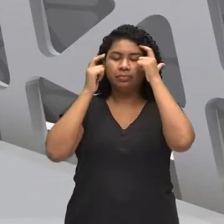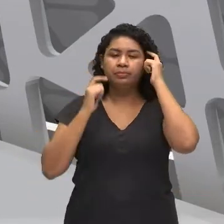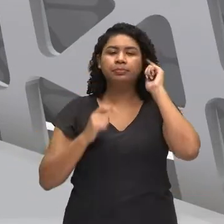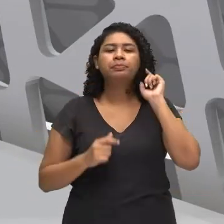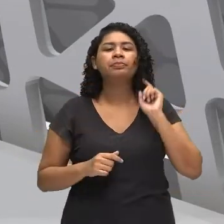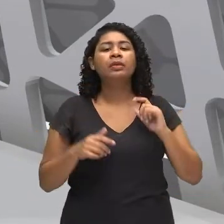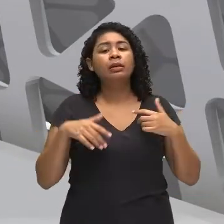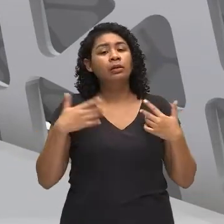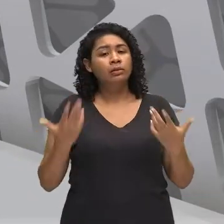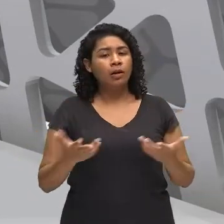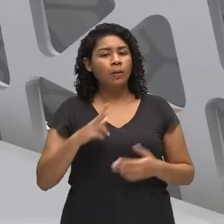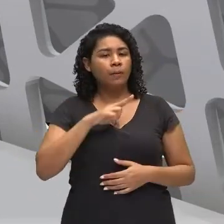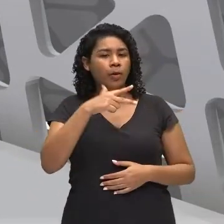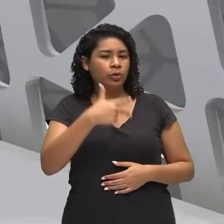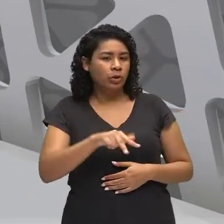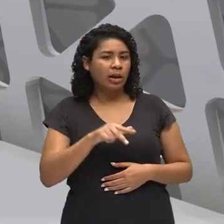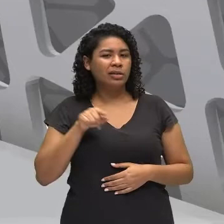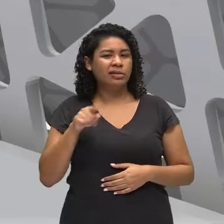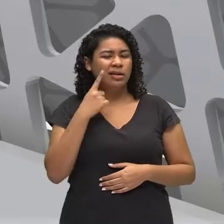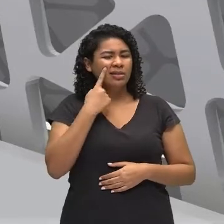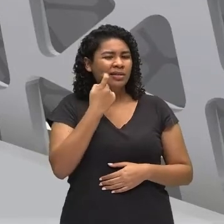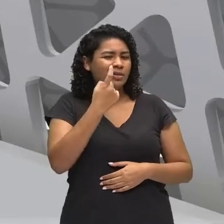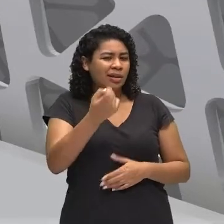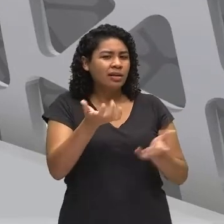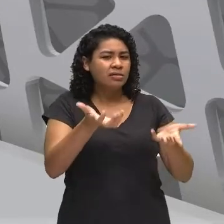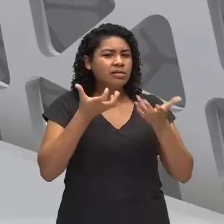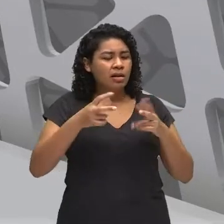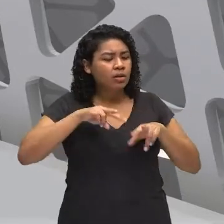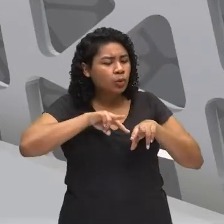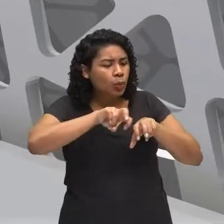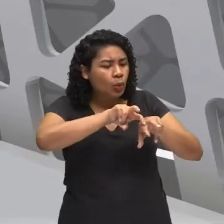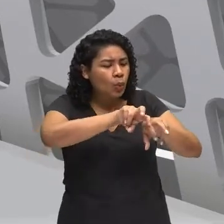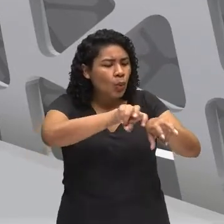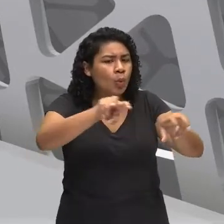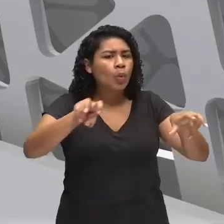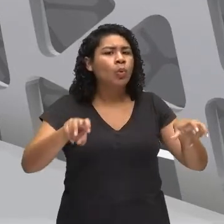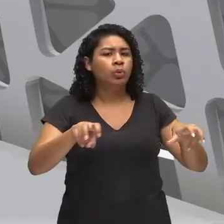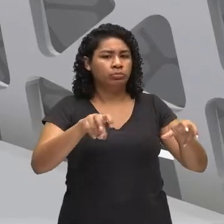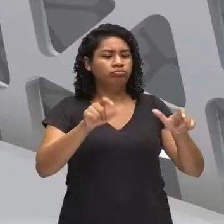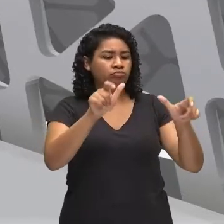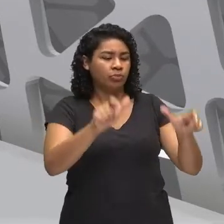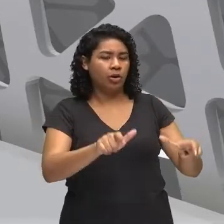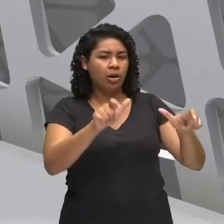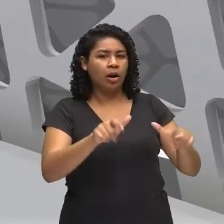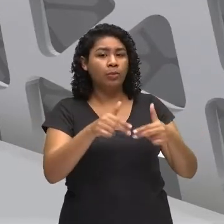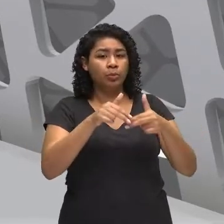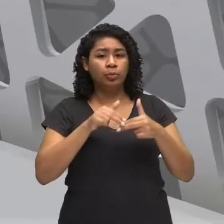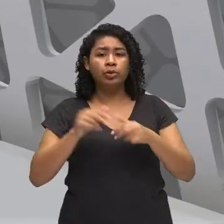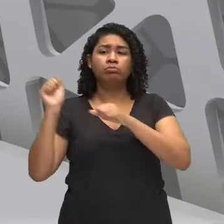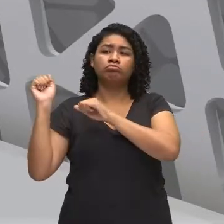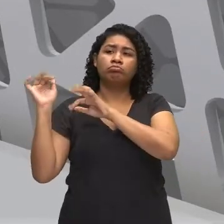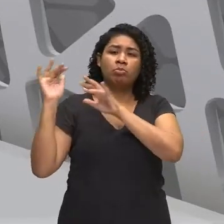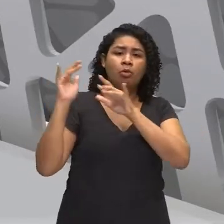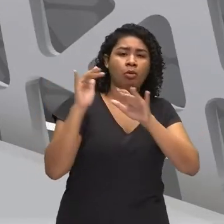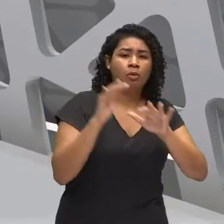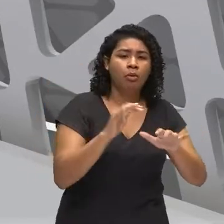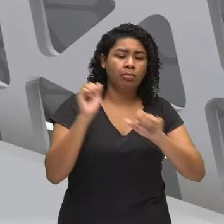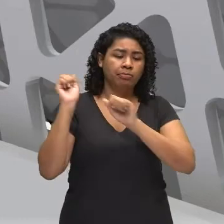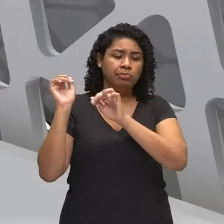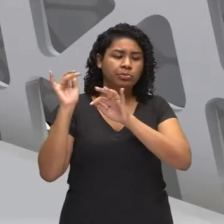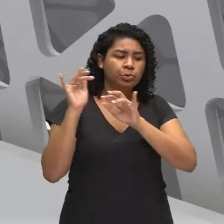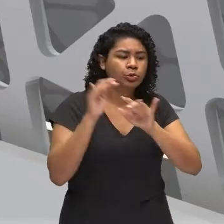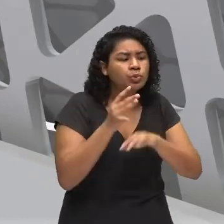Então, os portugueses interessados em adentrar a região começam a vir prospectar essa